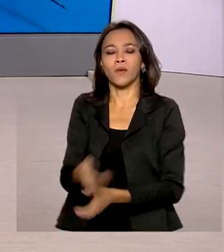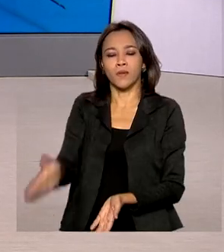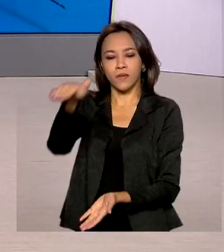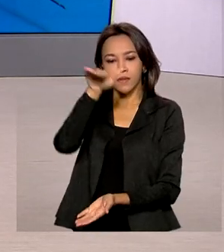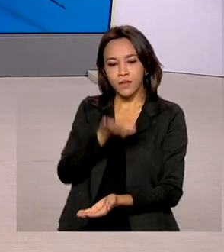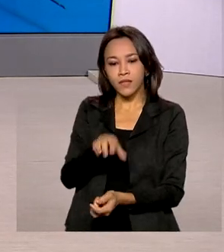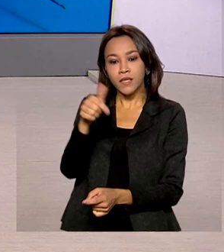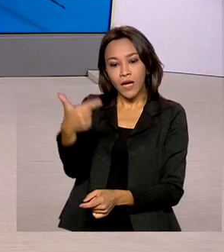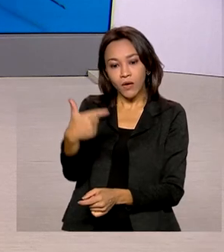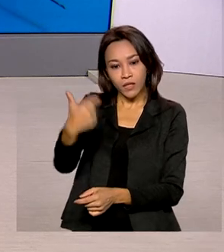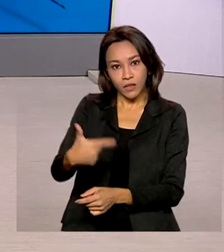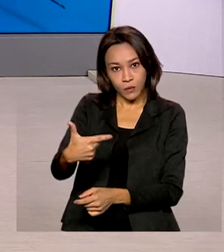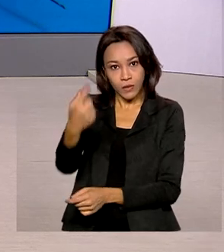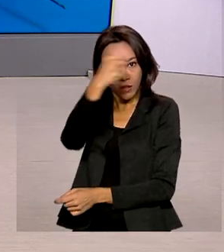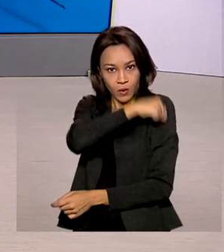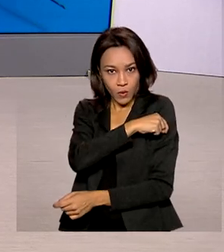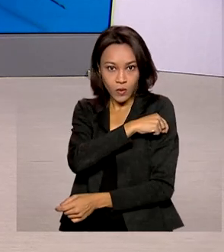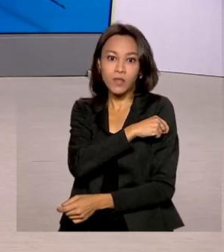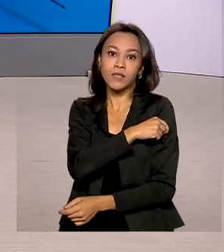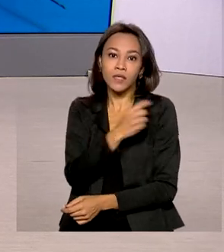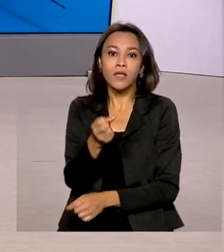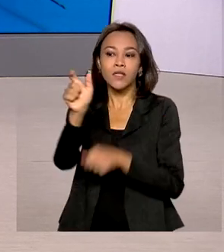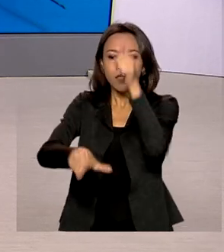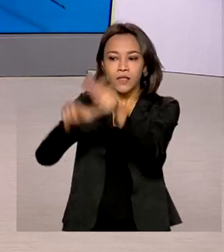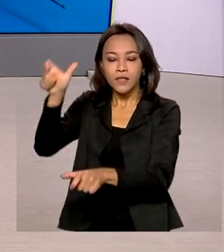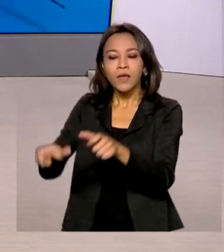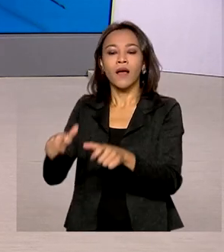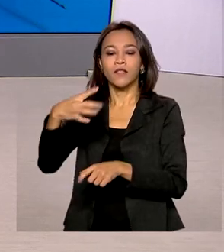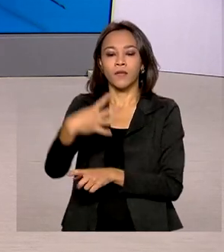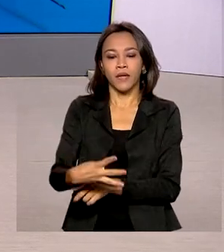tomaram as duas doses da vacina ou dose única é de